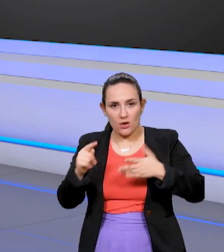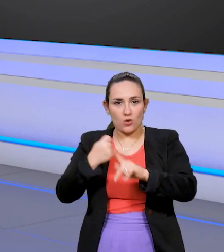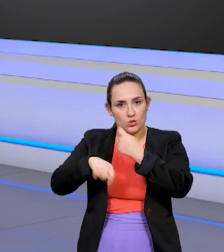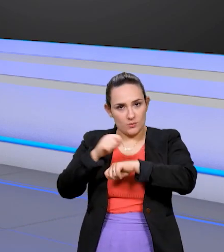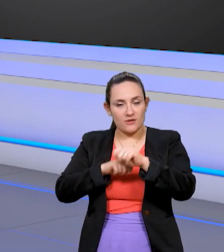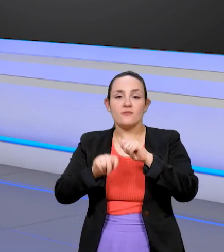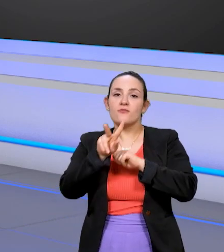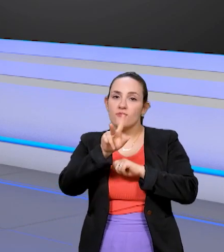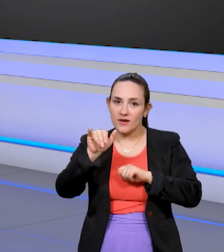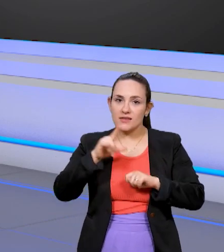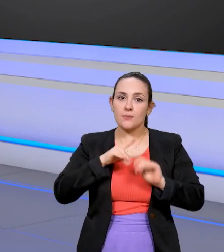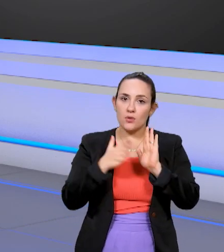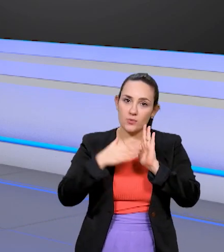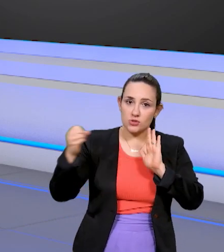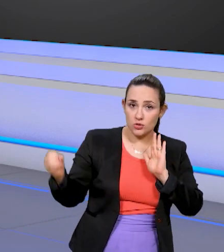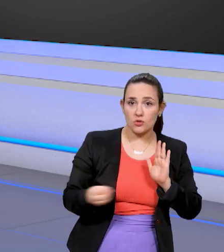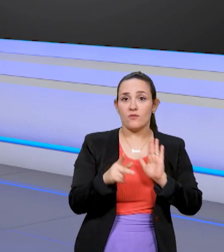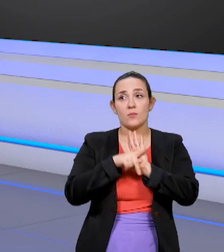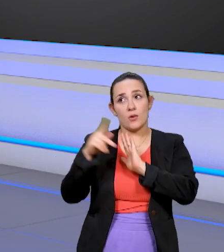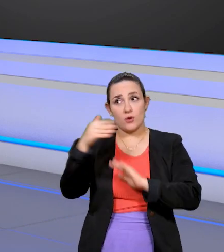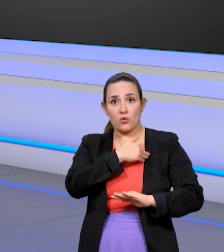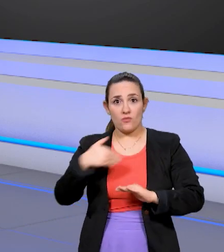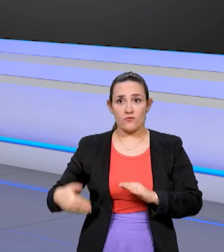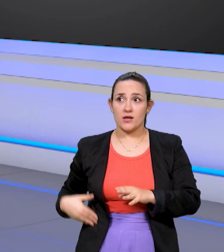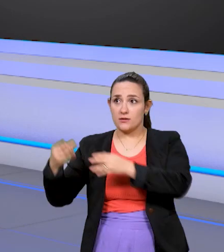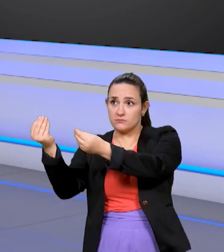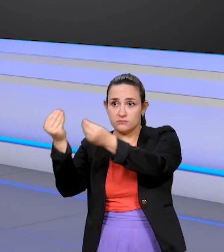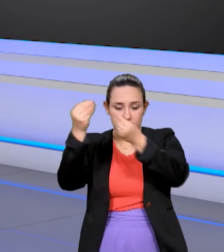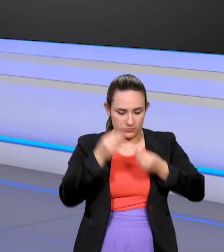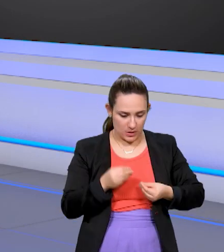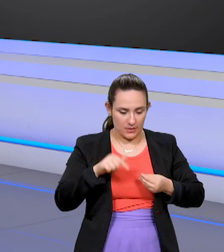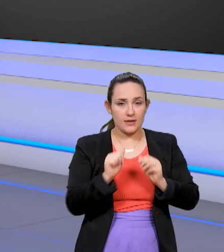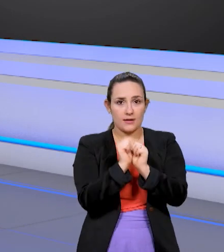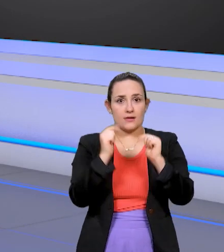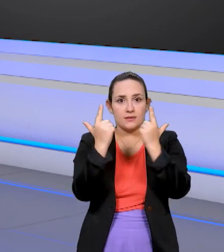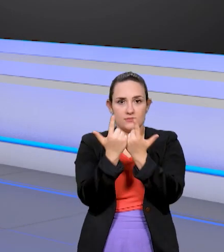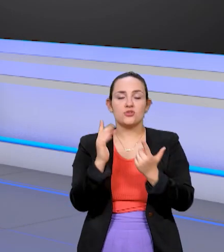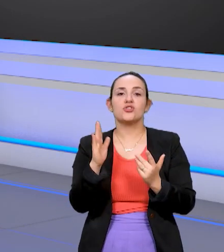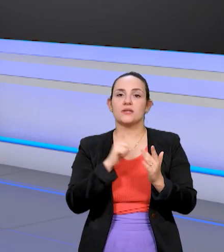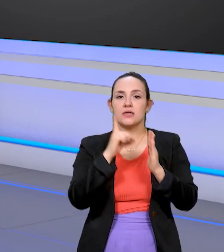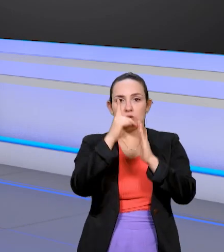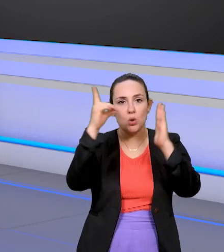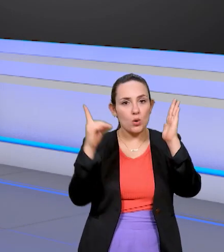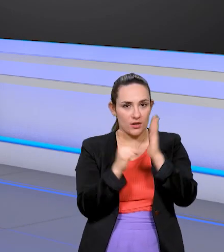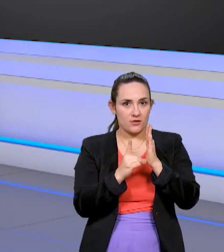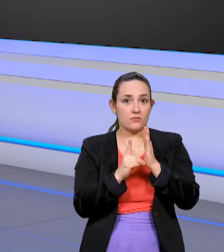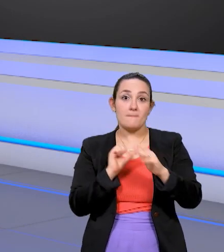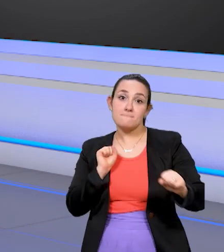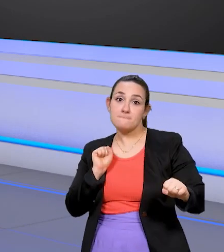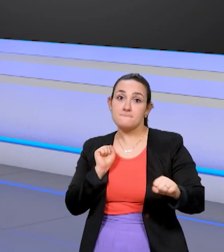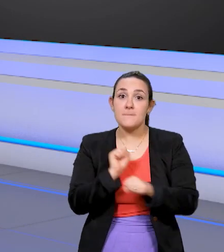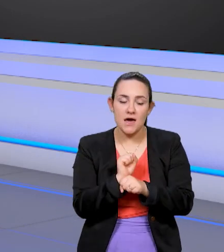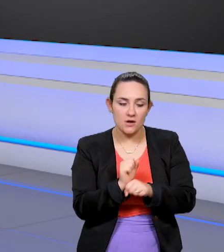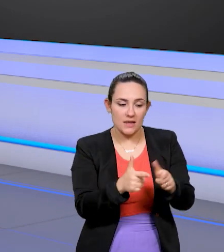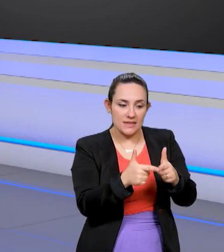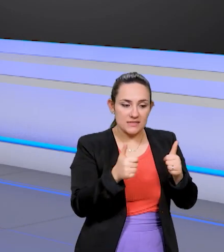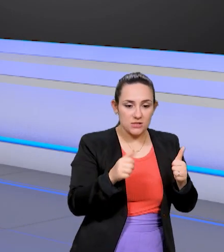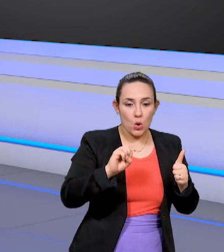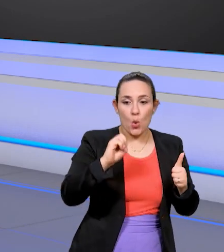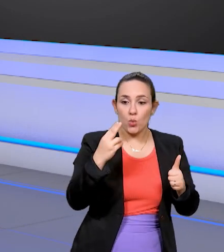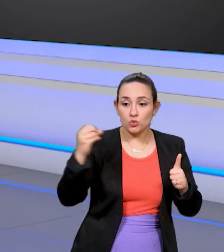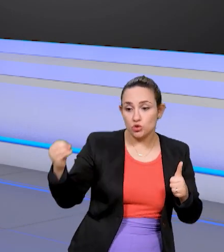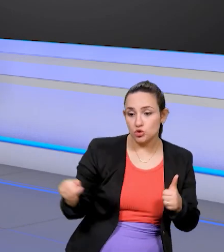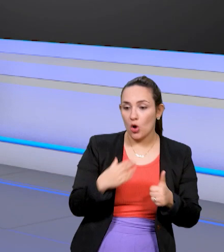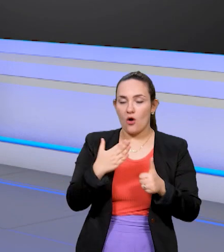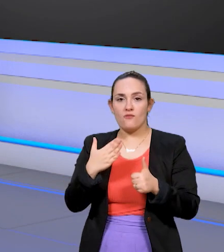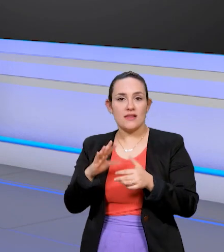Pantanal devem ser apresentadas pelo governo do estado a Lemes. Um decreto já foi publicado suspendendo atuais